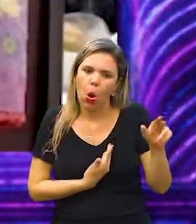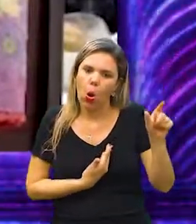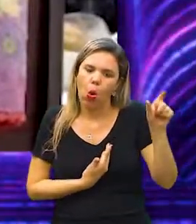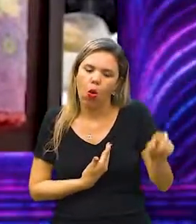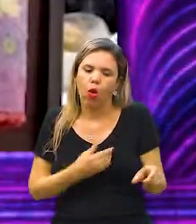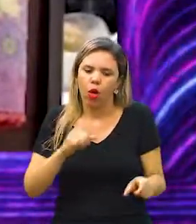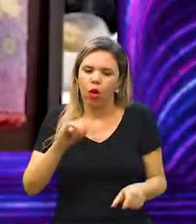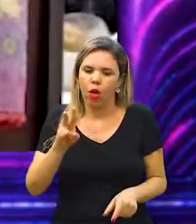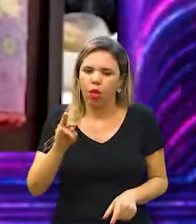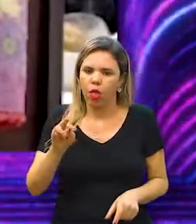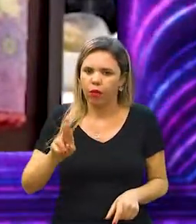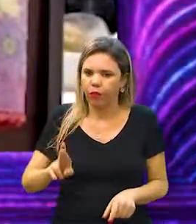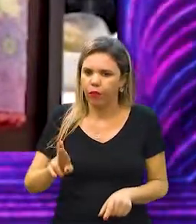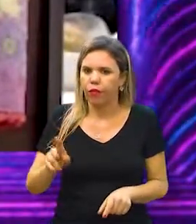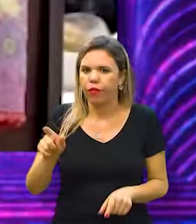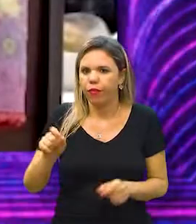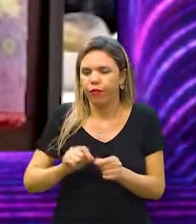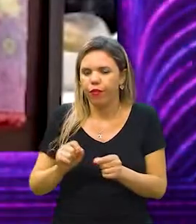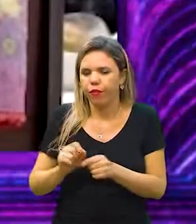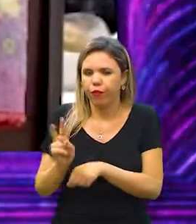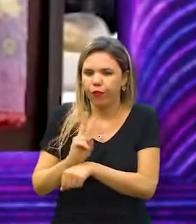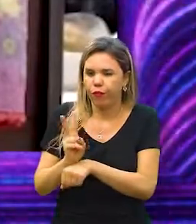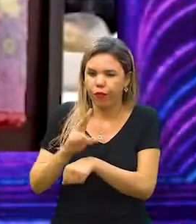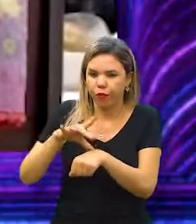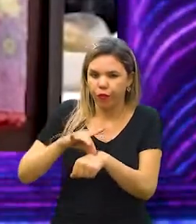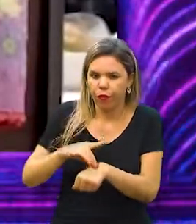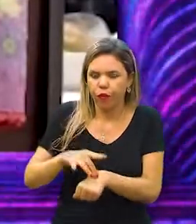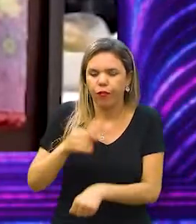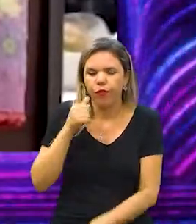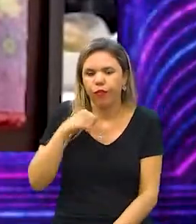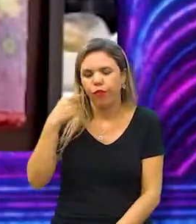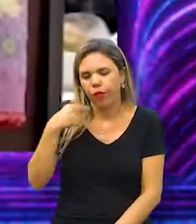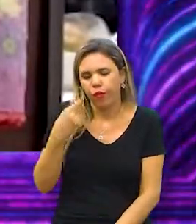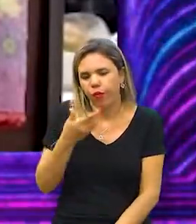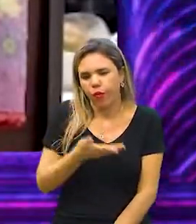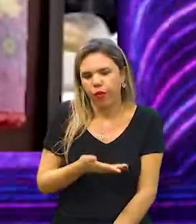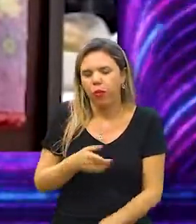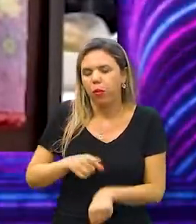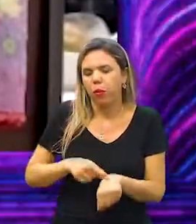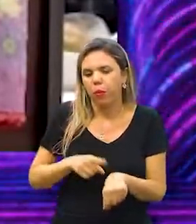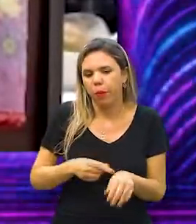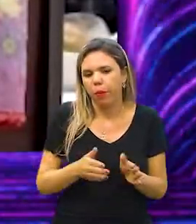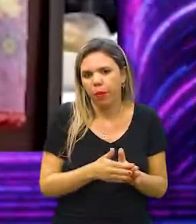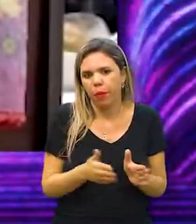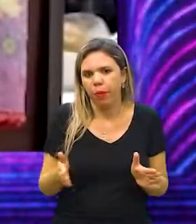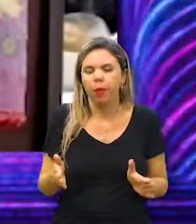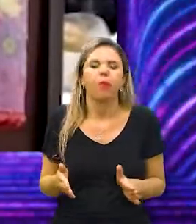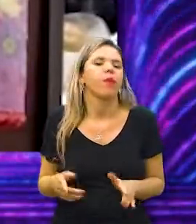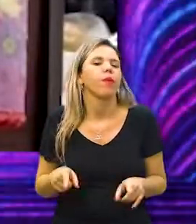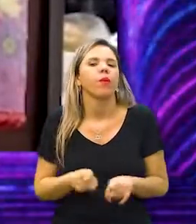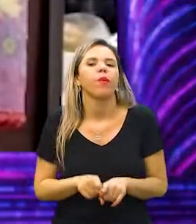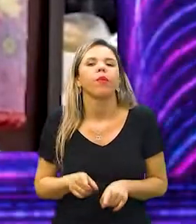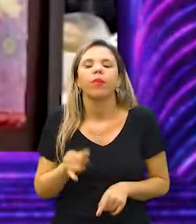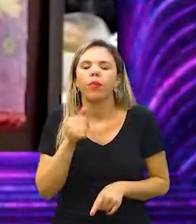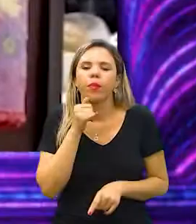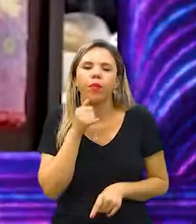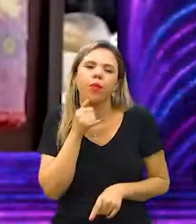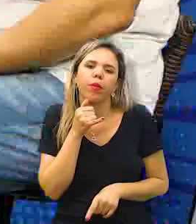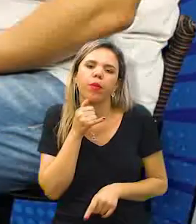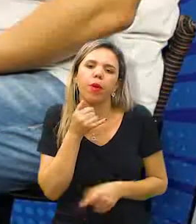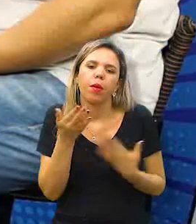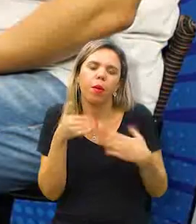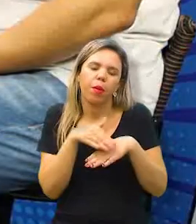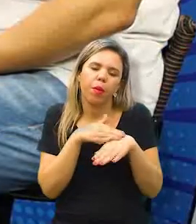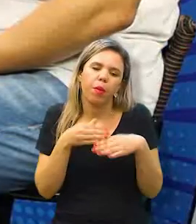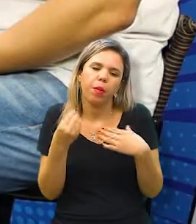desse irmão, do Victor, que ele faz a segurança da Rachel em um momento, que ele também ali,